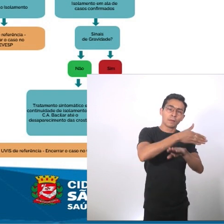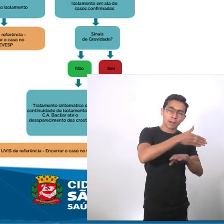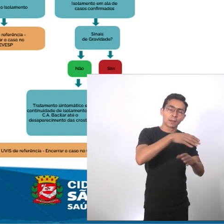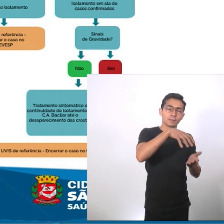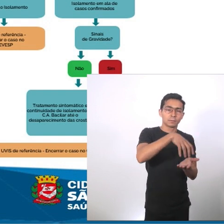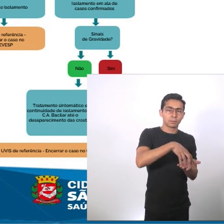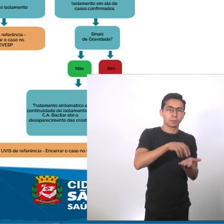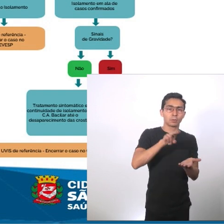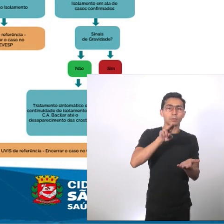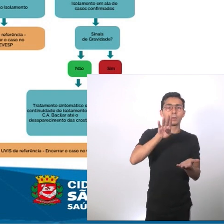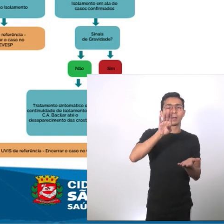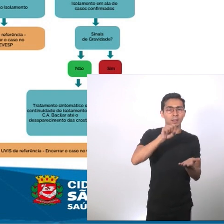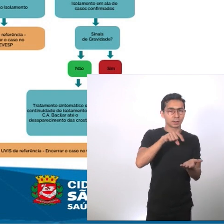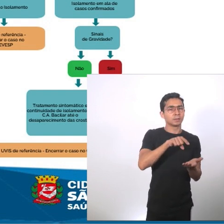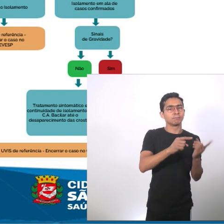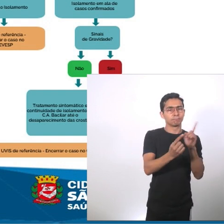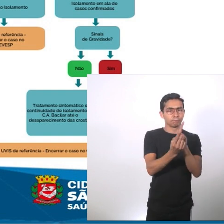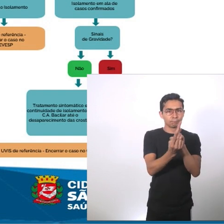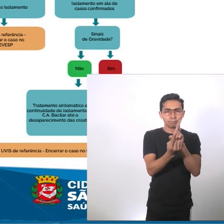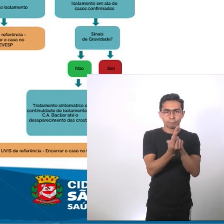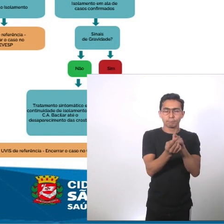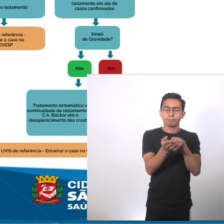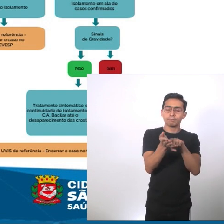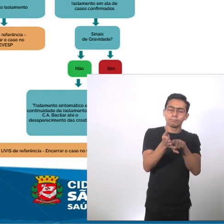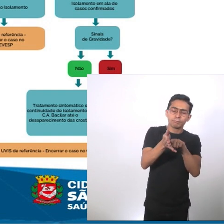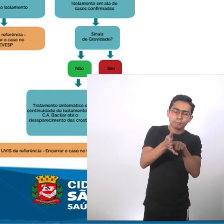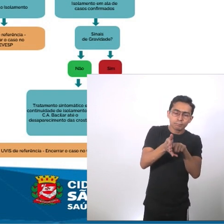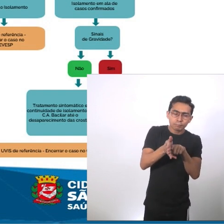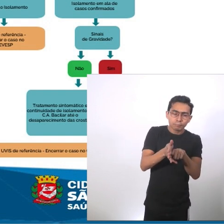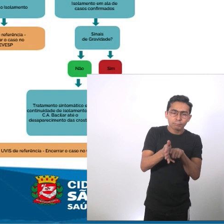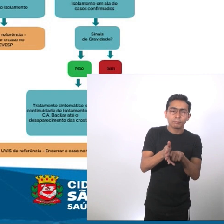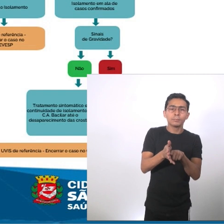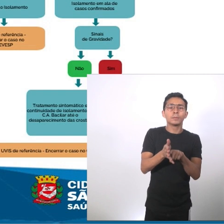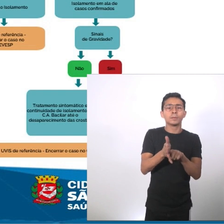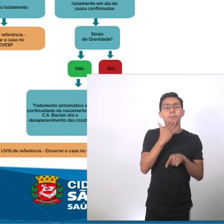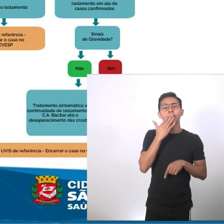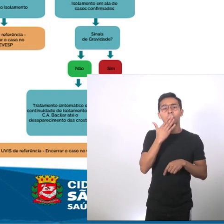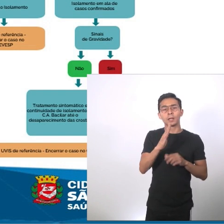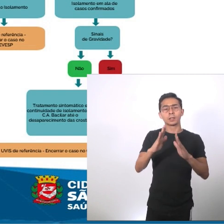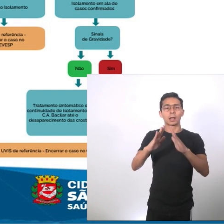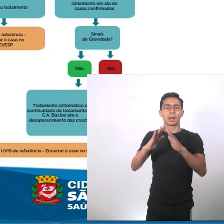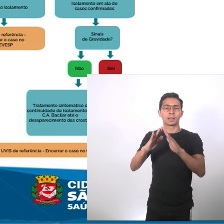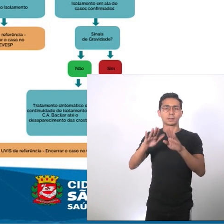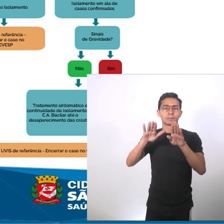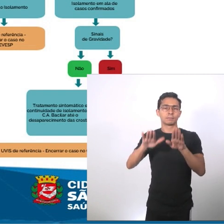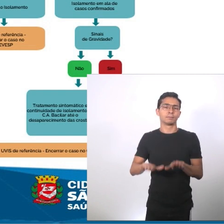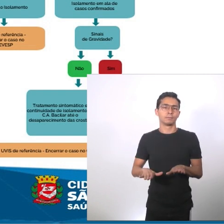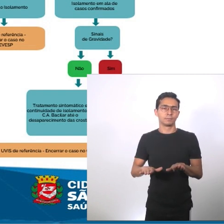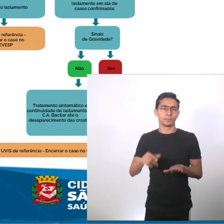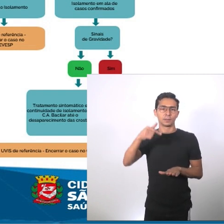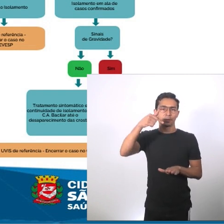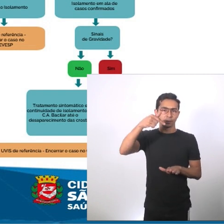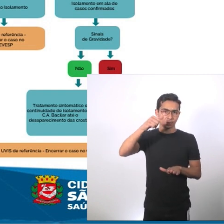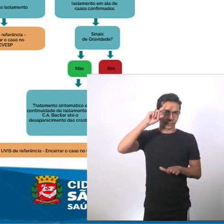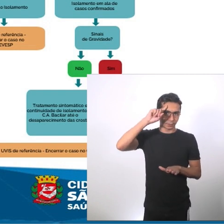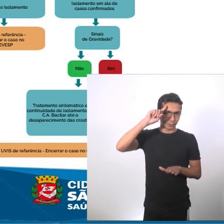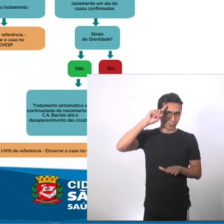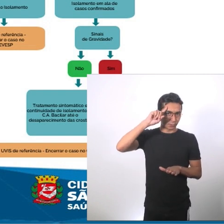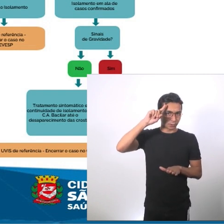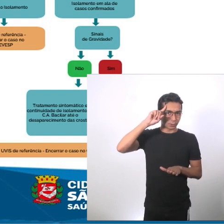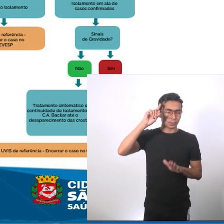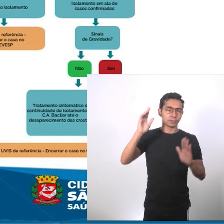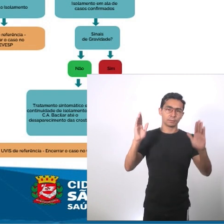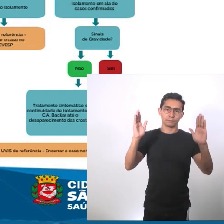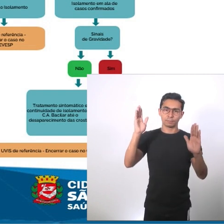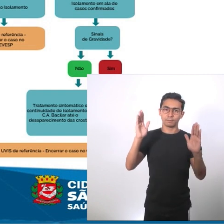vai fazer a colheita do exame, como eu já expliquei anteriormente, fazer o isolamento de 7 dias, se for confirmar, o